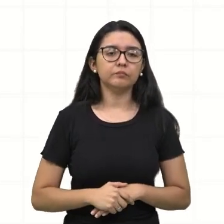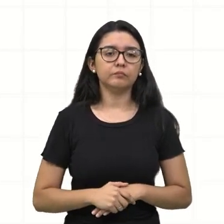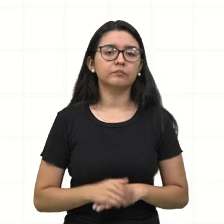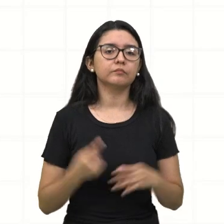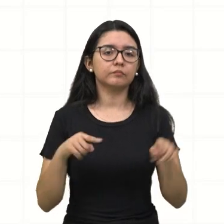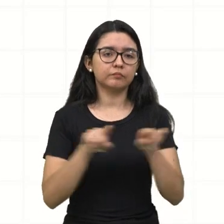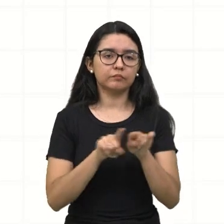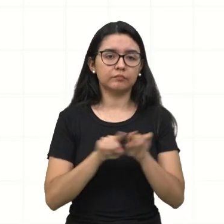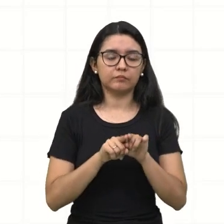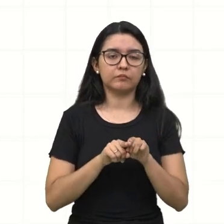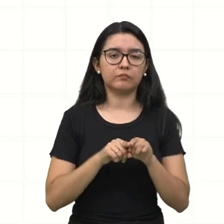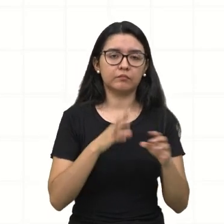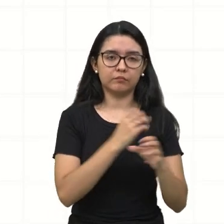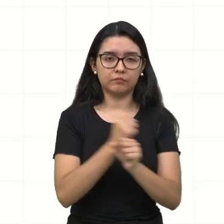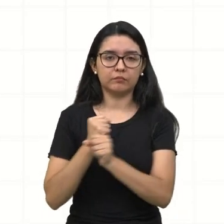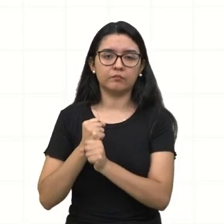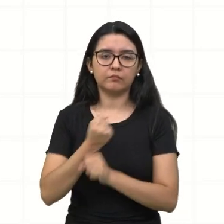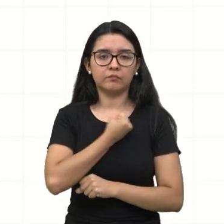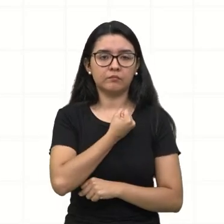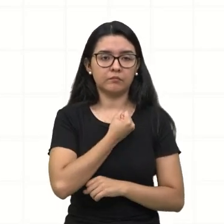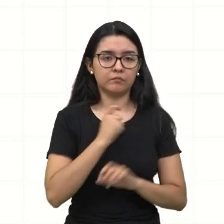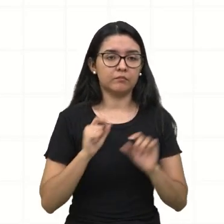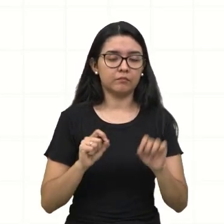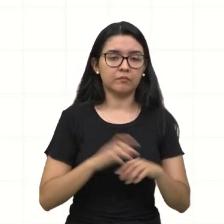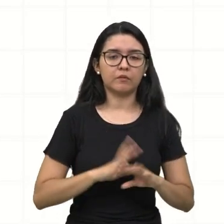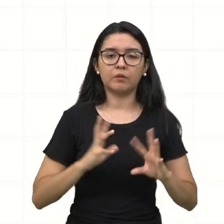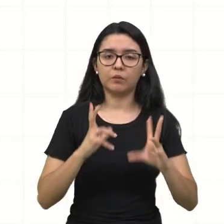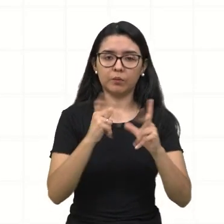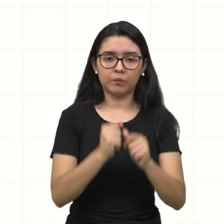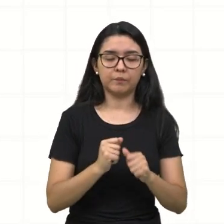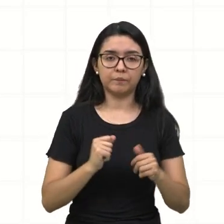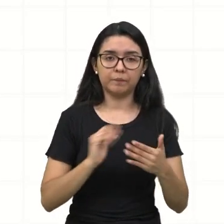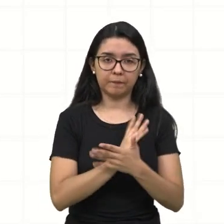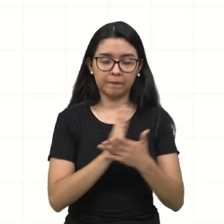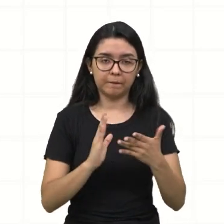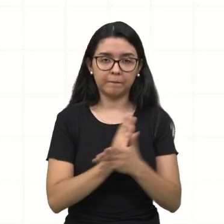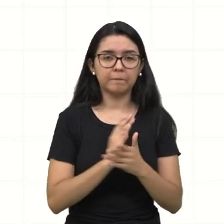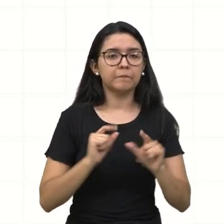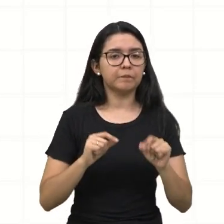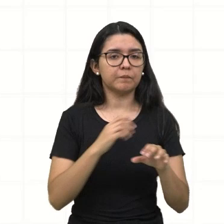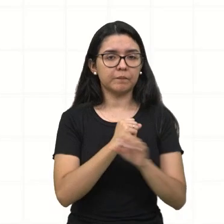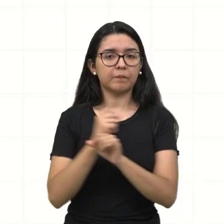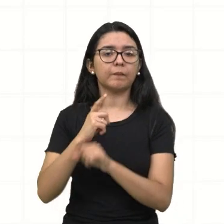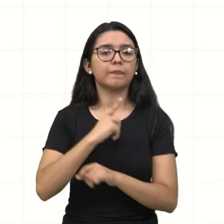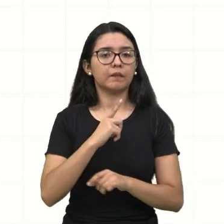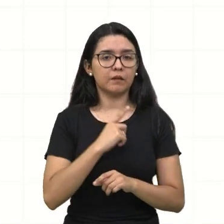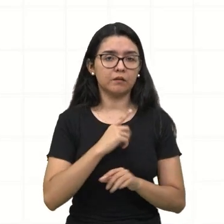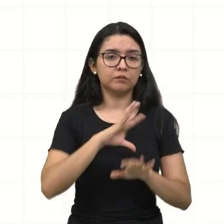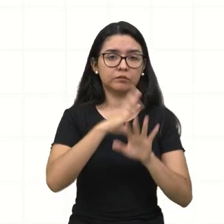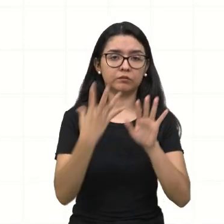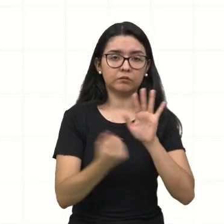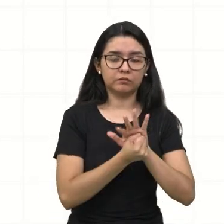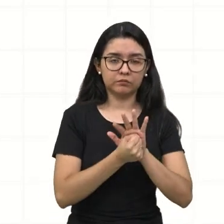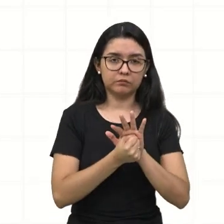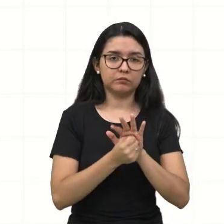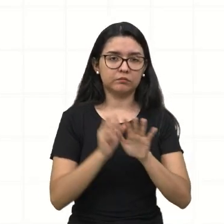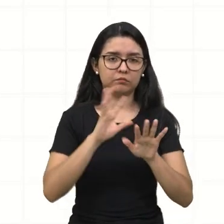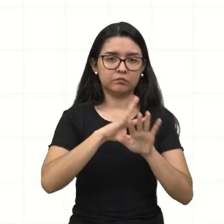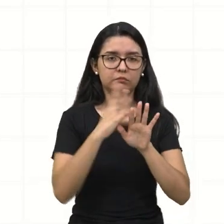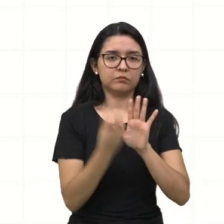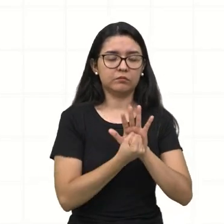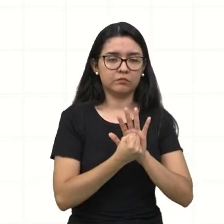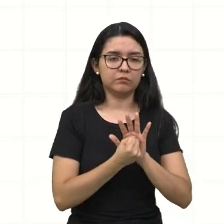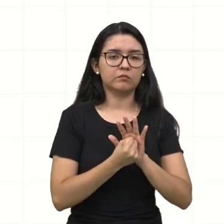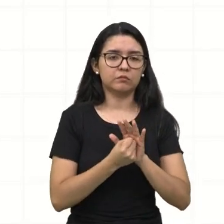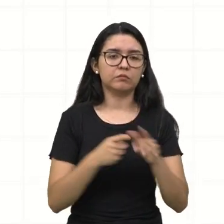Resolvendo expressões numéricas, né? Pessoal, algumas expressões numéricas, elas podem apresentar sinais, né, associativos, também